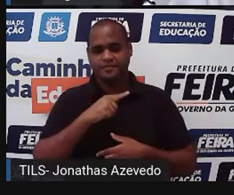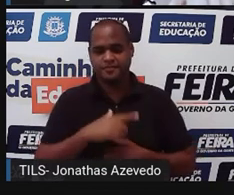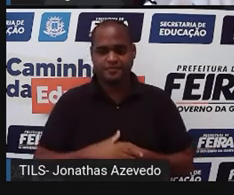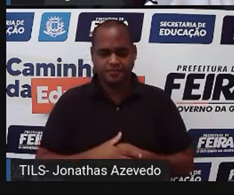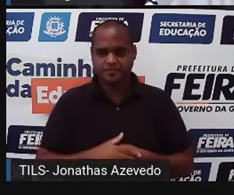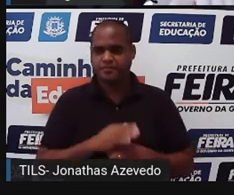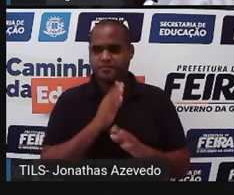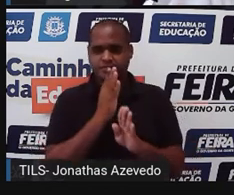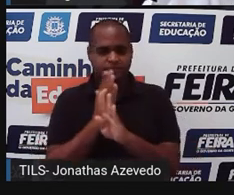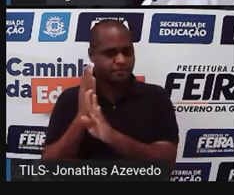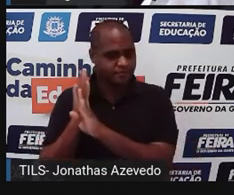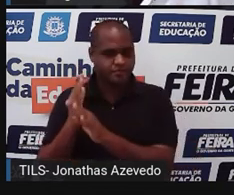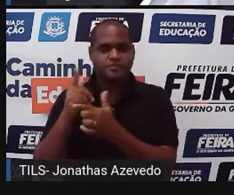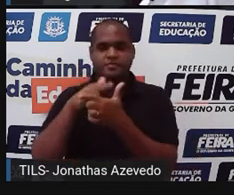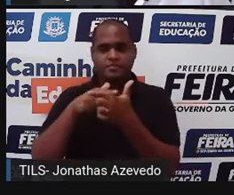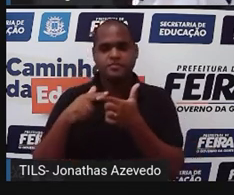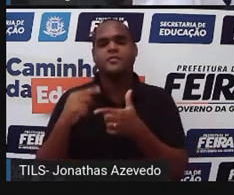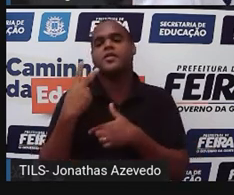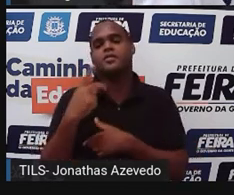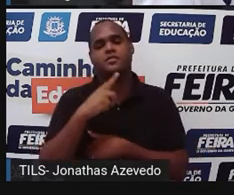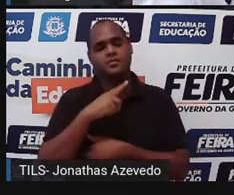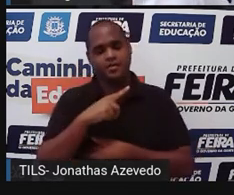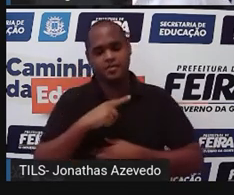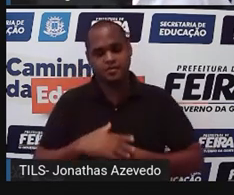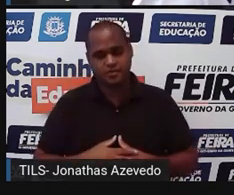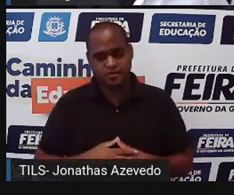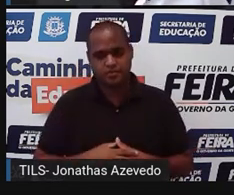metade da área do retângulo